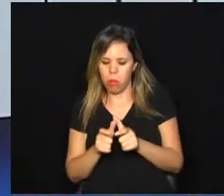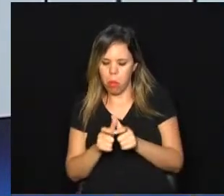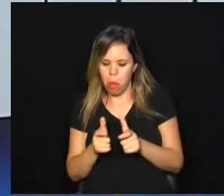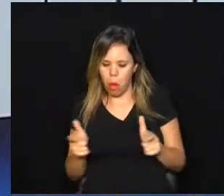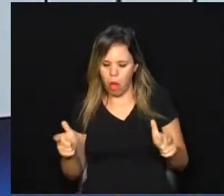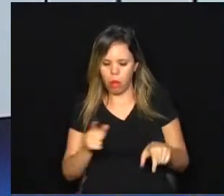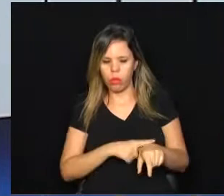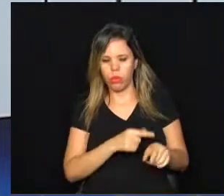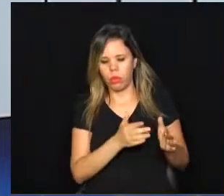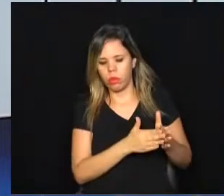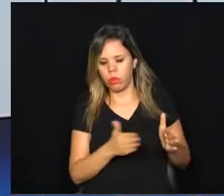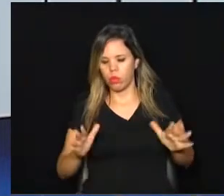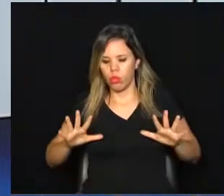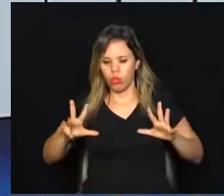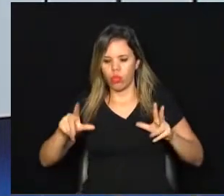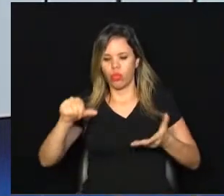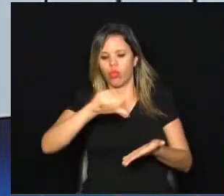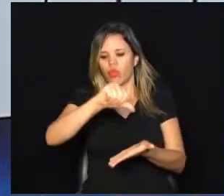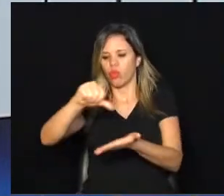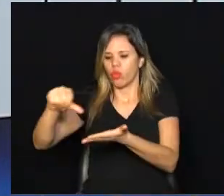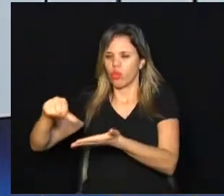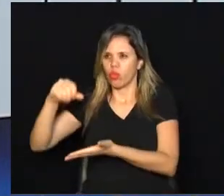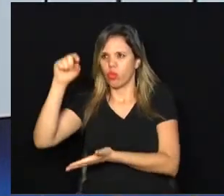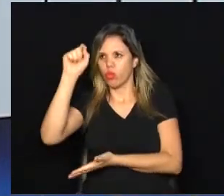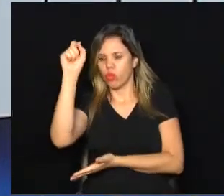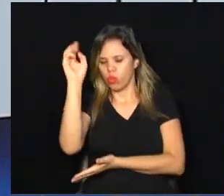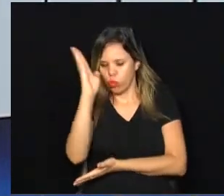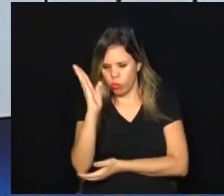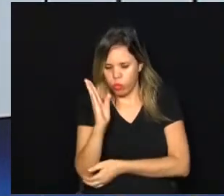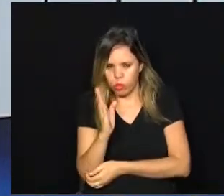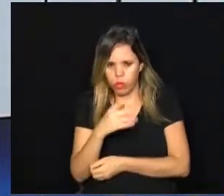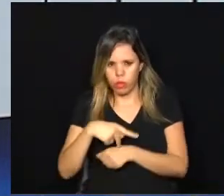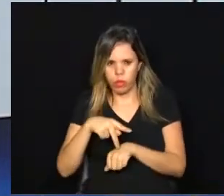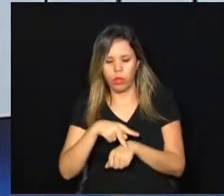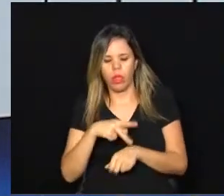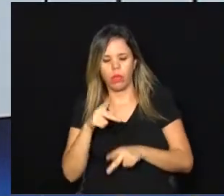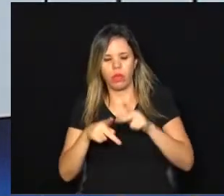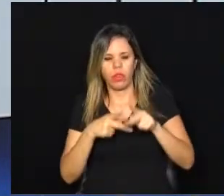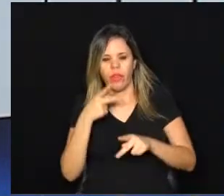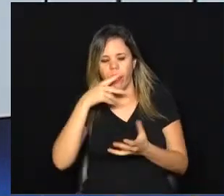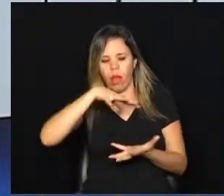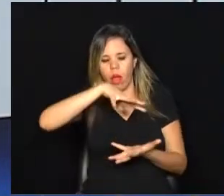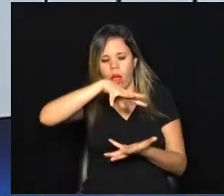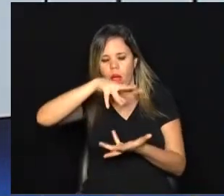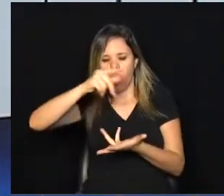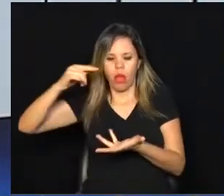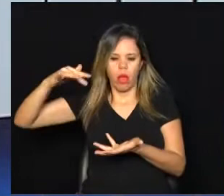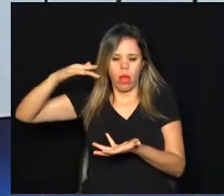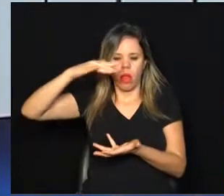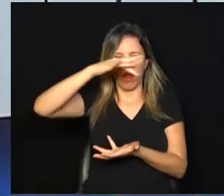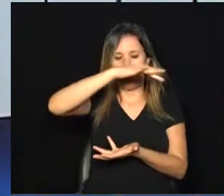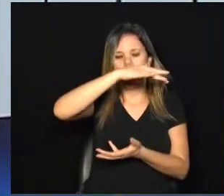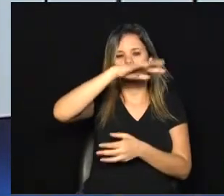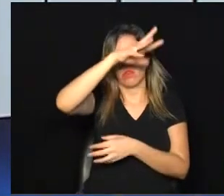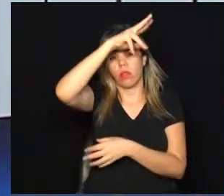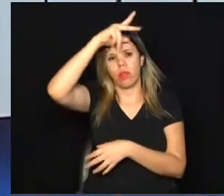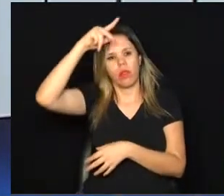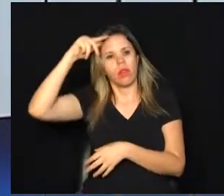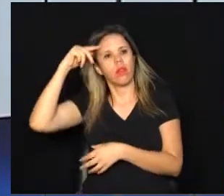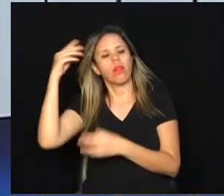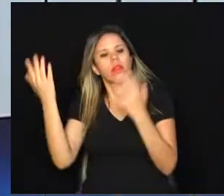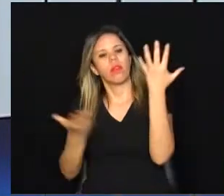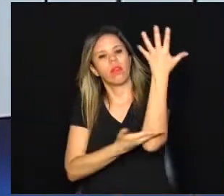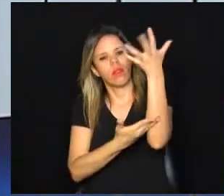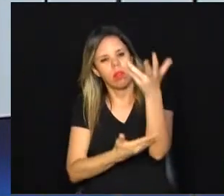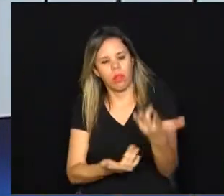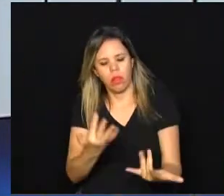em todas as regiões do país. Muito se fala de aquecimento global, desmatamento da Amazônia. Como é que